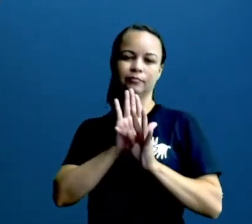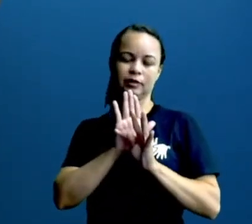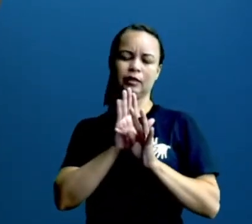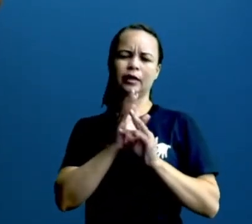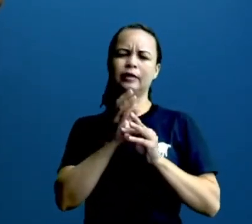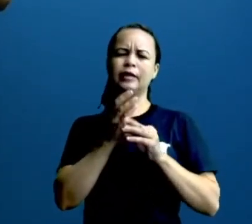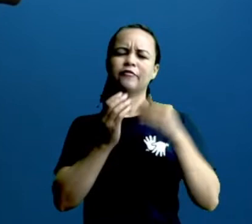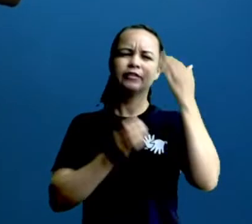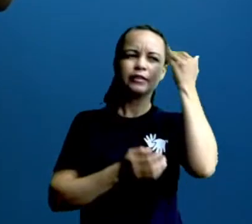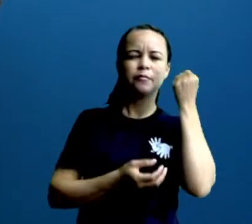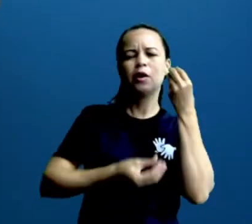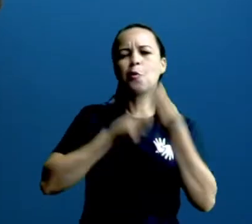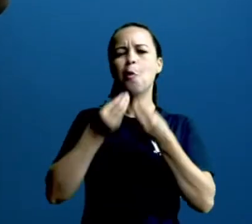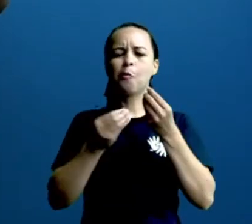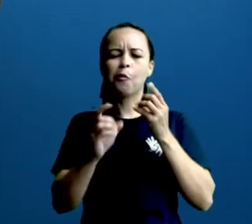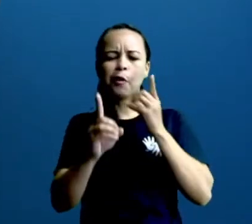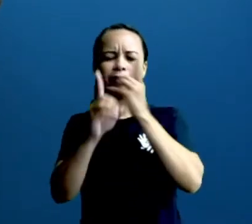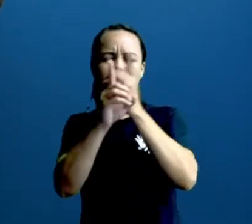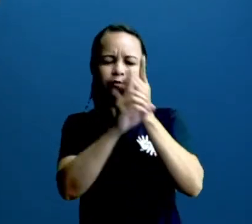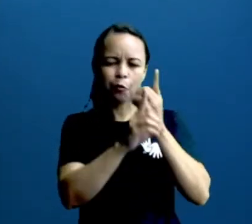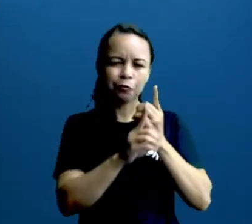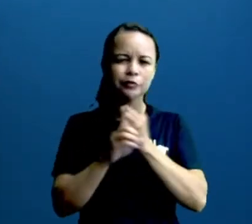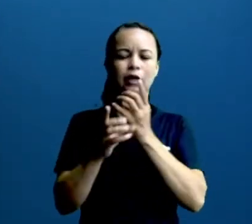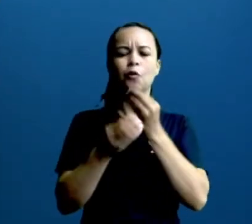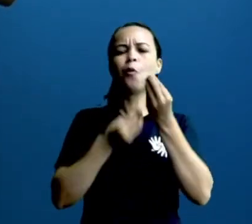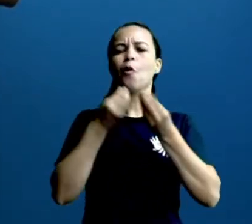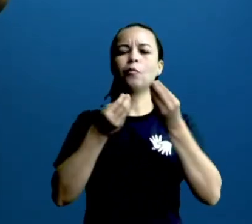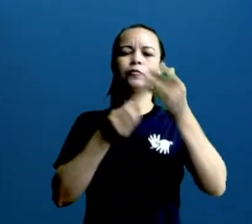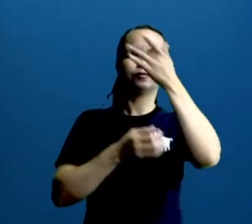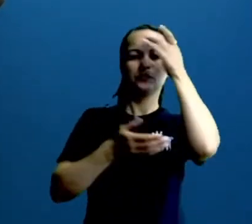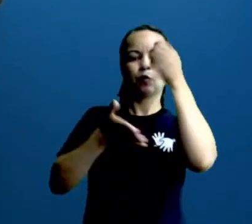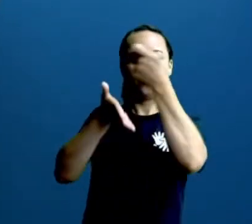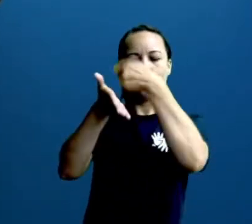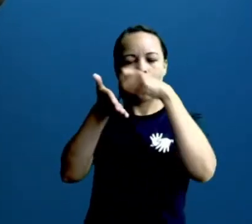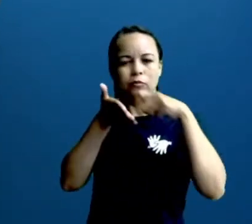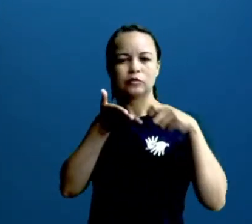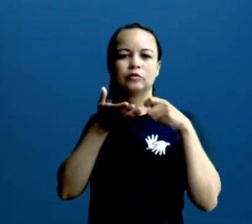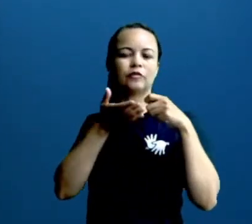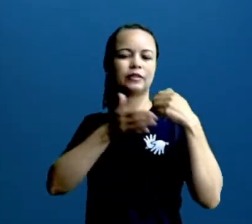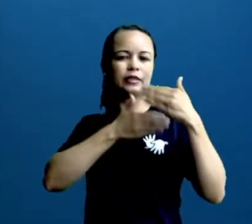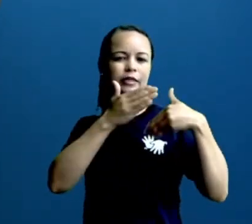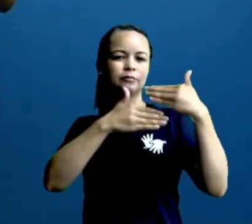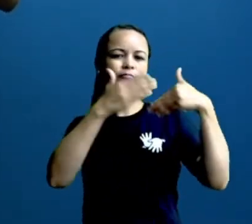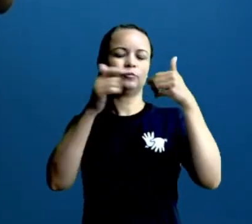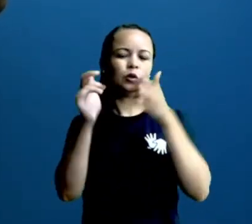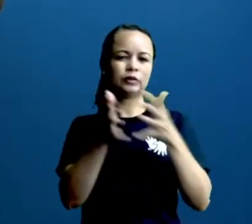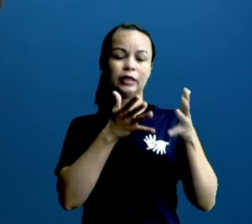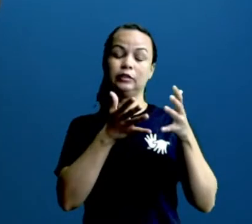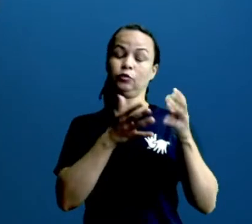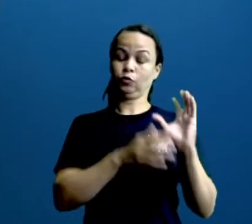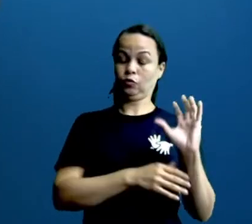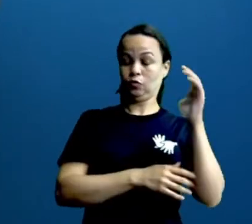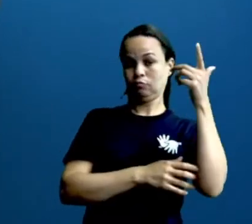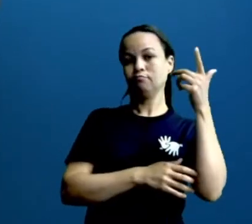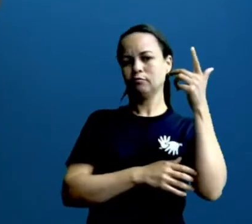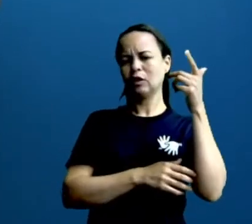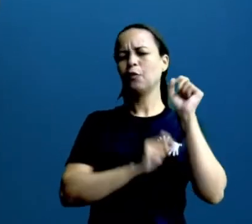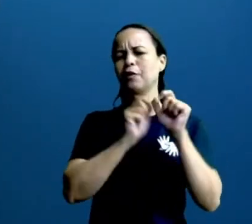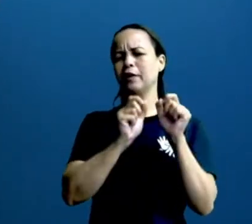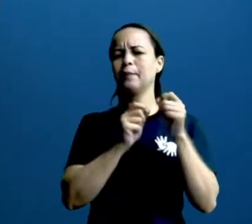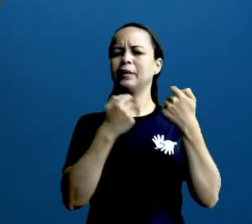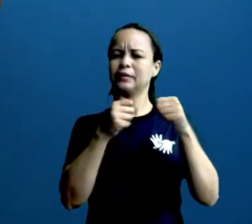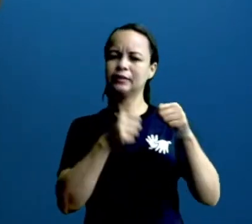a gente encontra, como é que os autores eles fazem esse processo e, claro, tudo com lógica, porque a gente